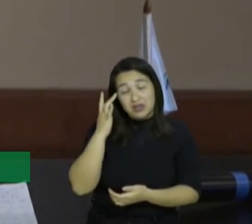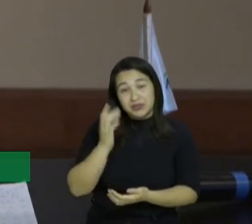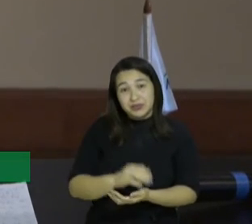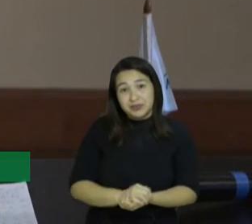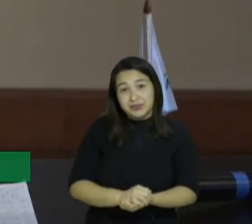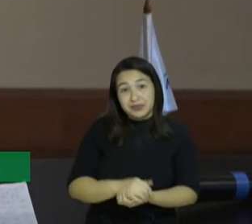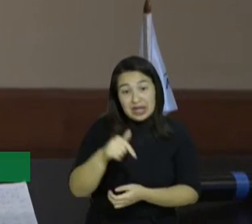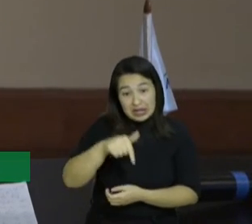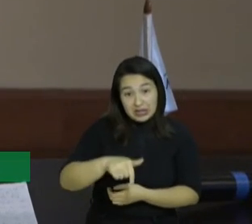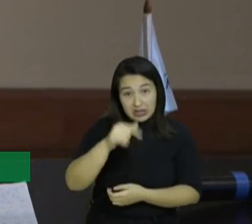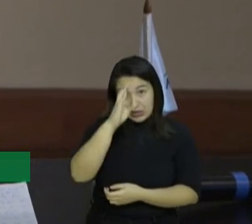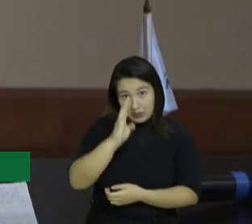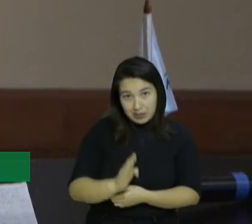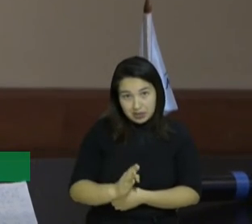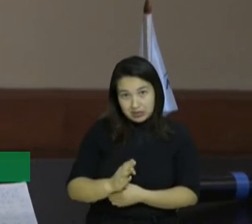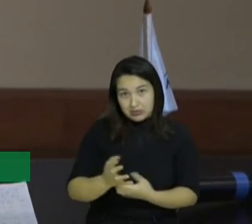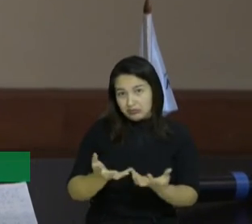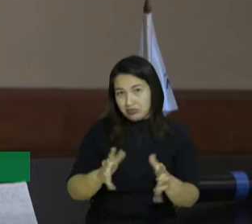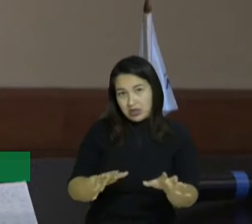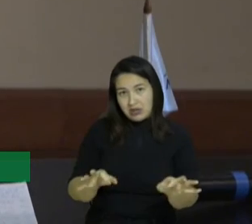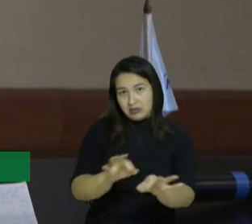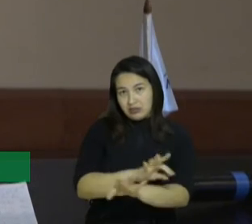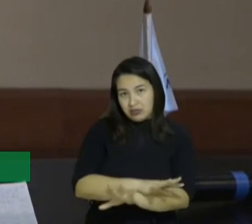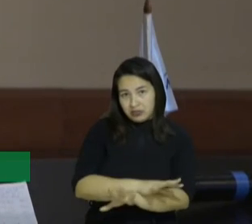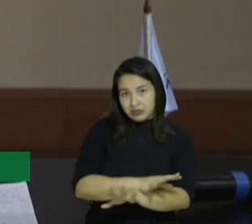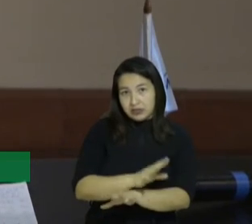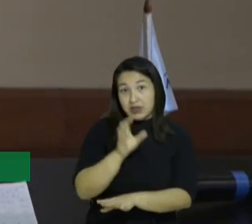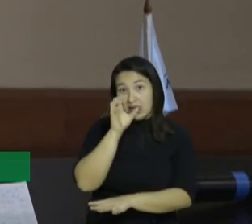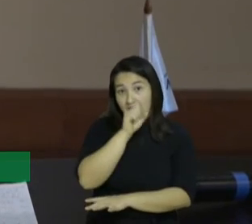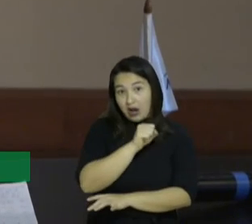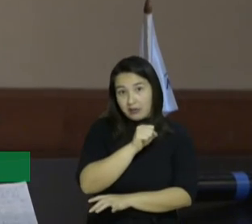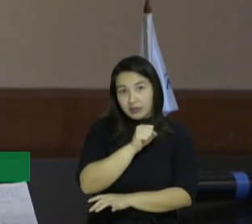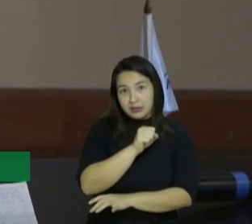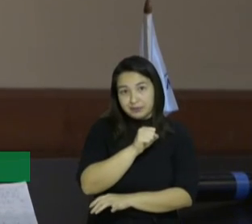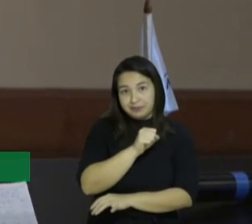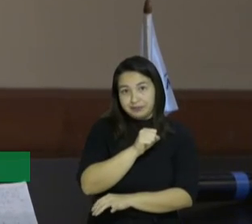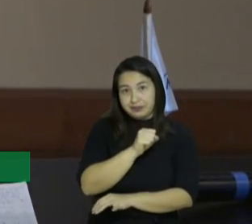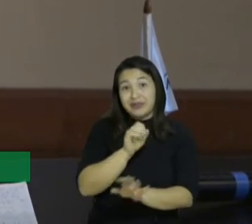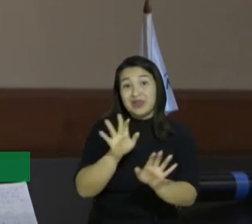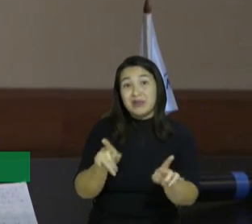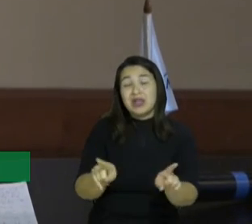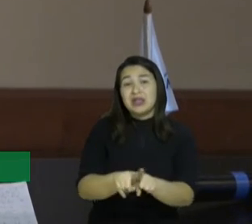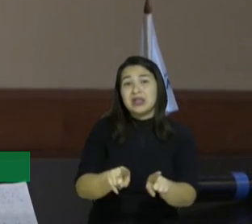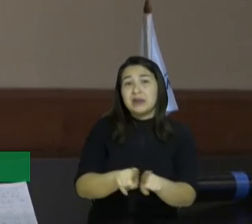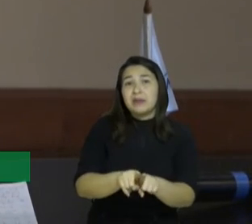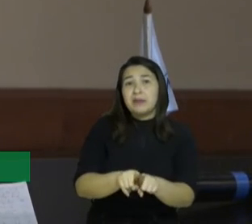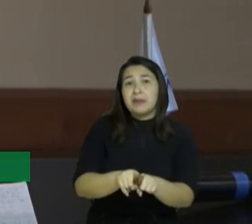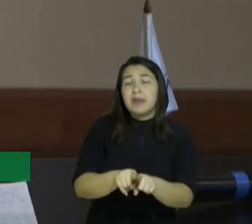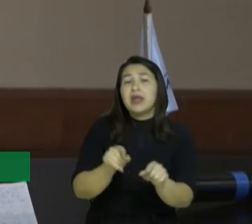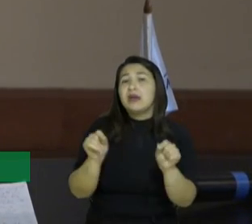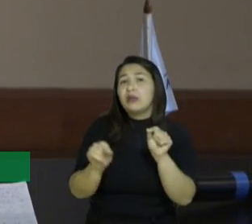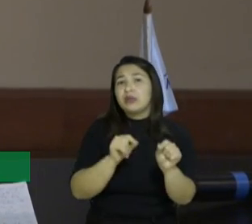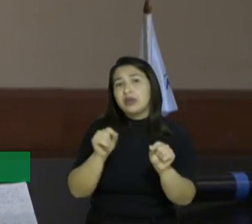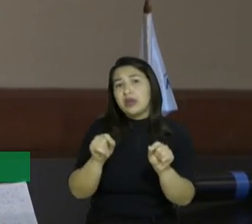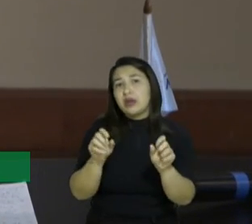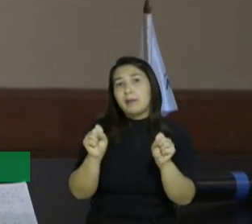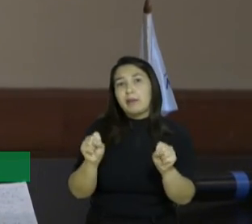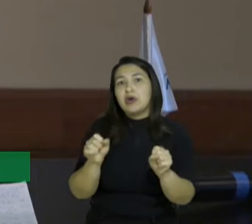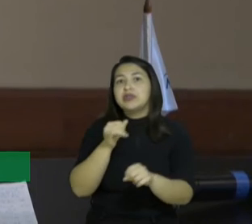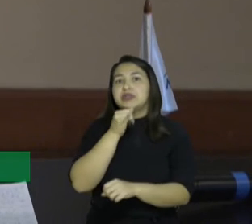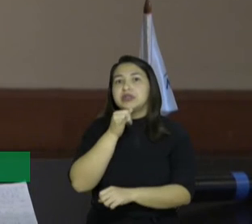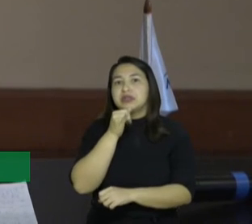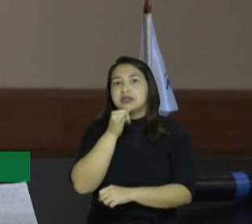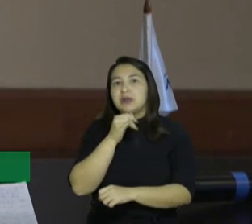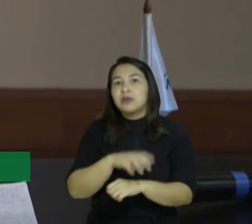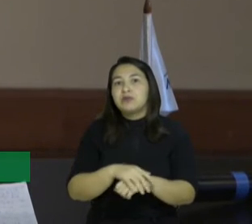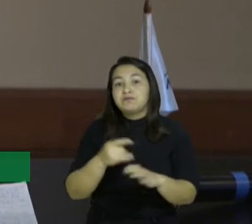parte brasileira de concluir isso eh no curto prazo Além disso injunções políticas o que que poderia ah teria uma